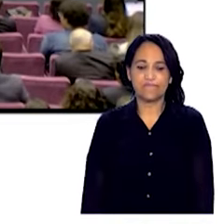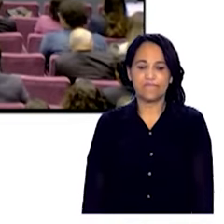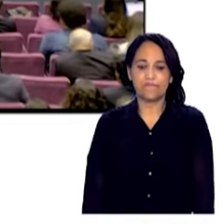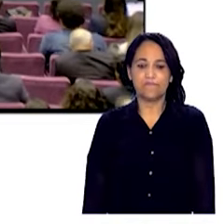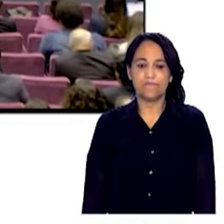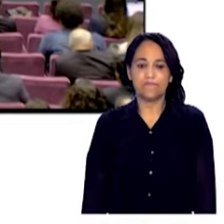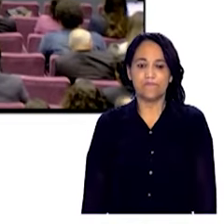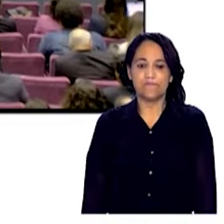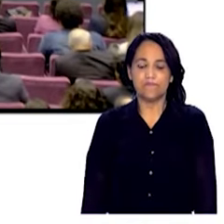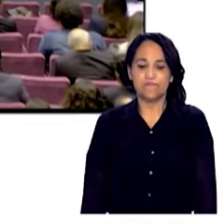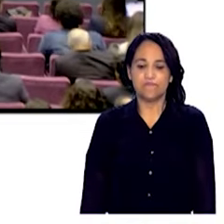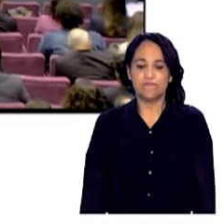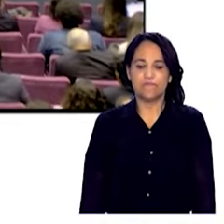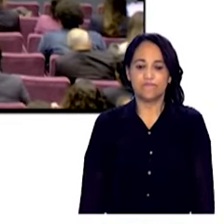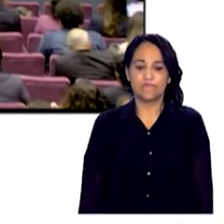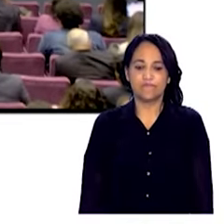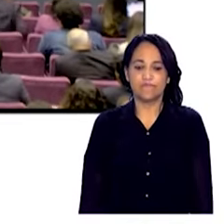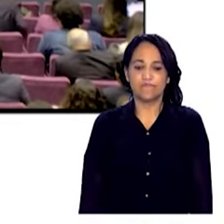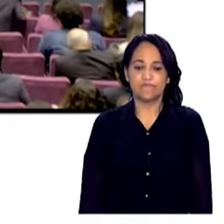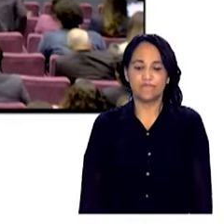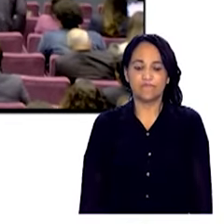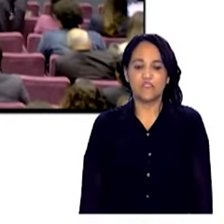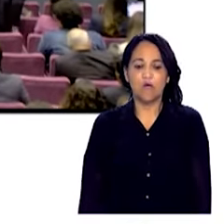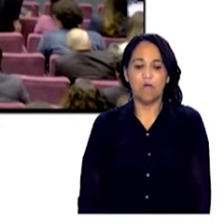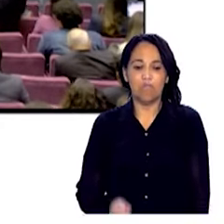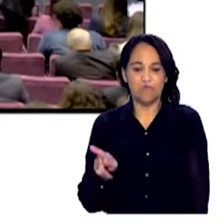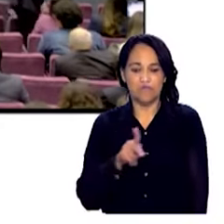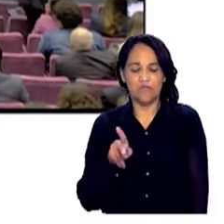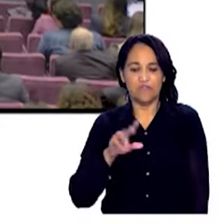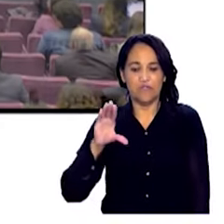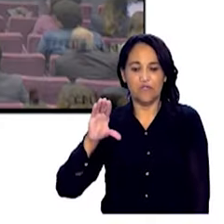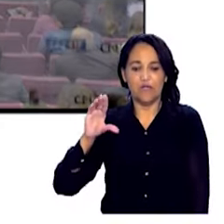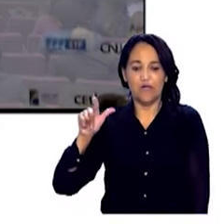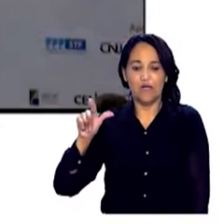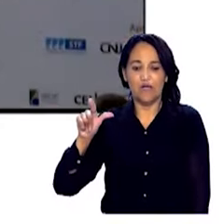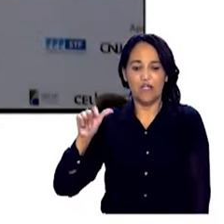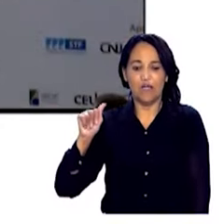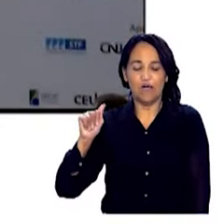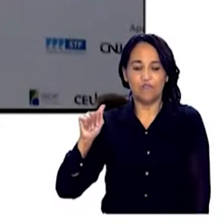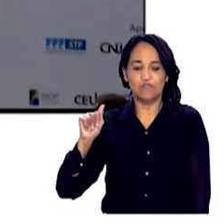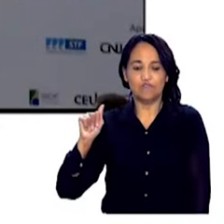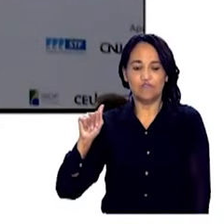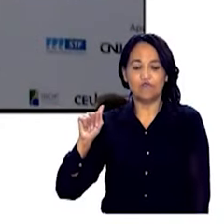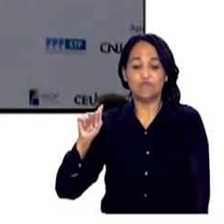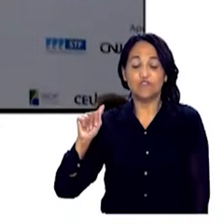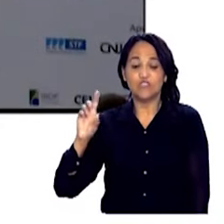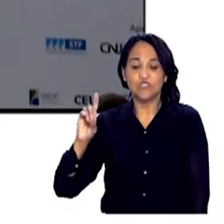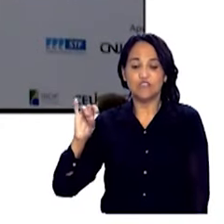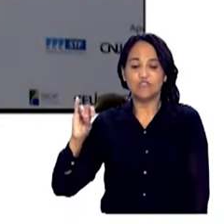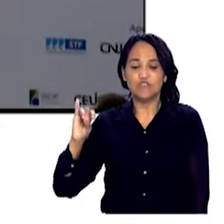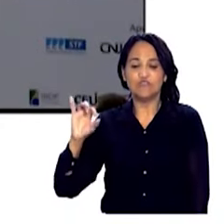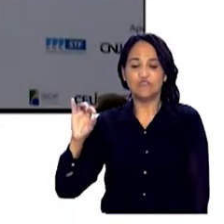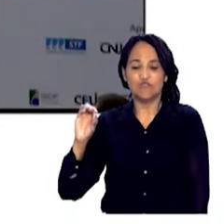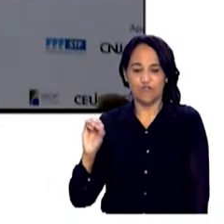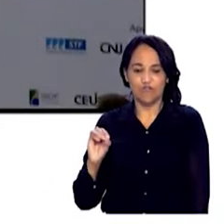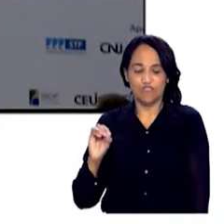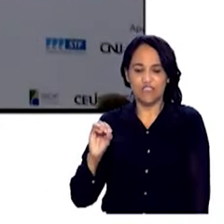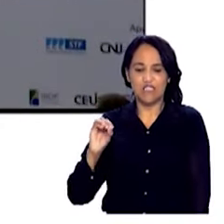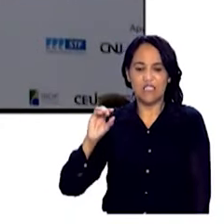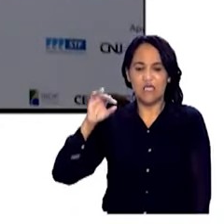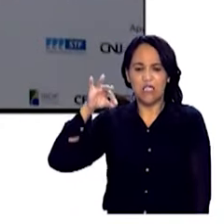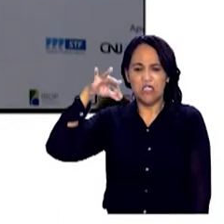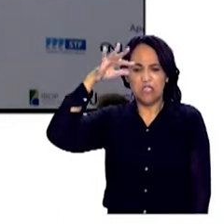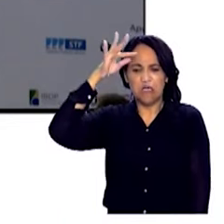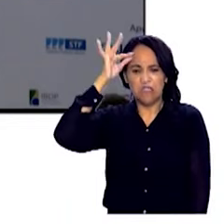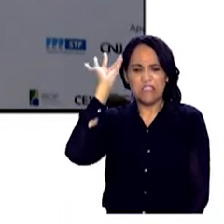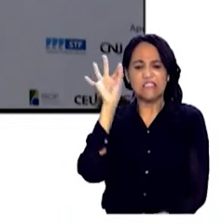obrigado tô dizendo o professor Cláudio aqui eu estou convencido que meus descendentes escoceses erraram não tinham que ter vindo